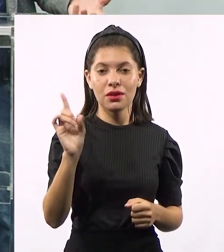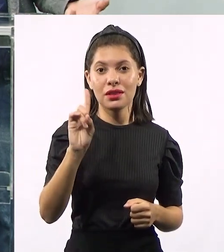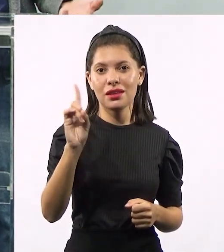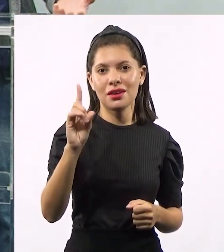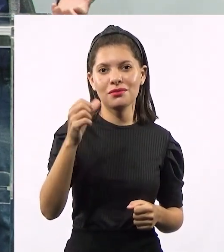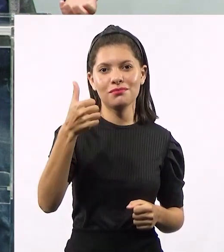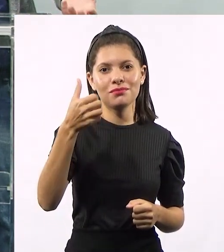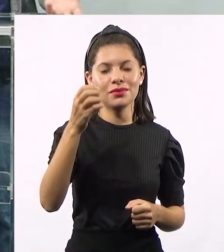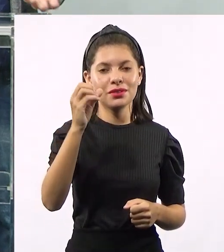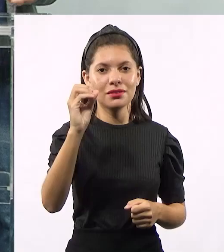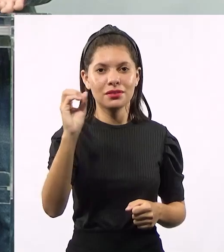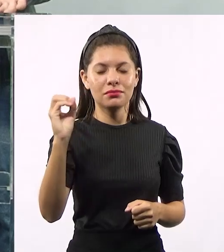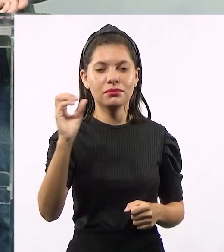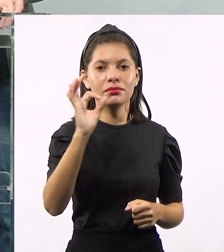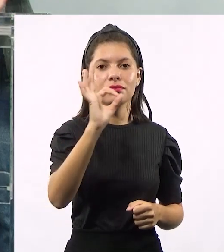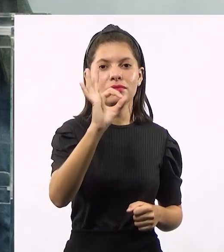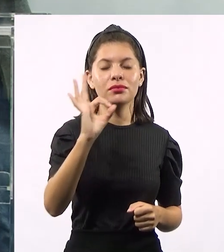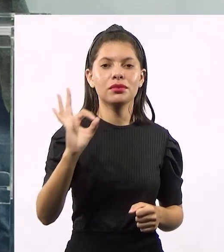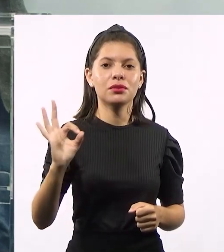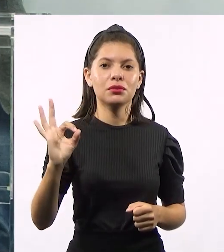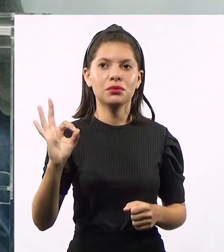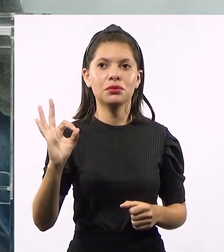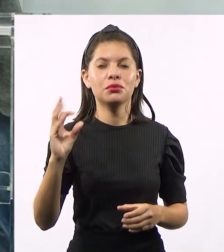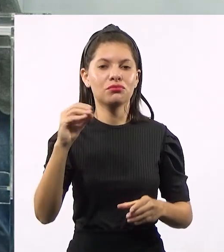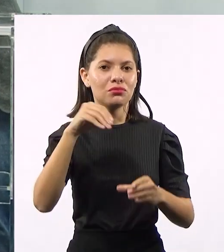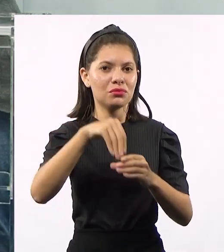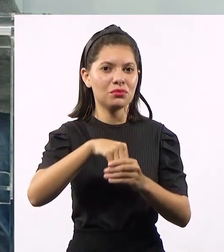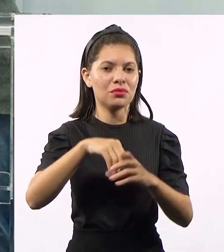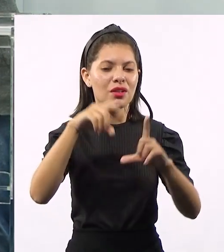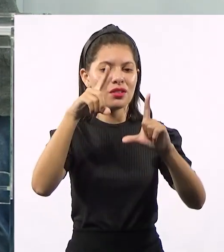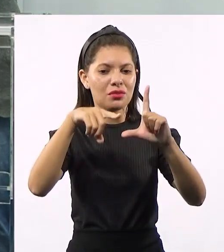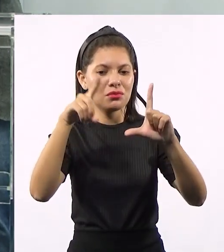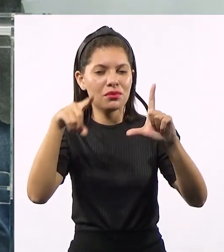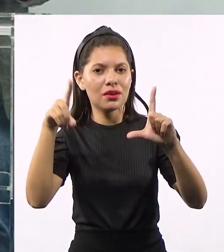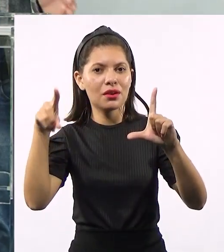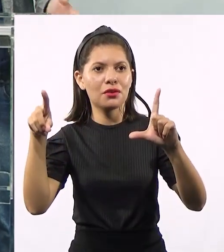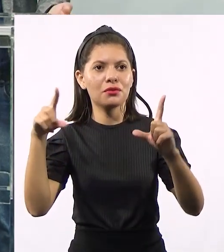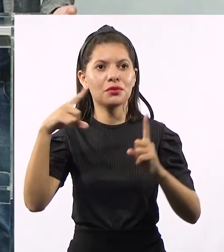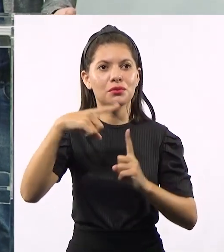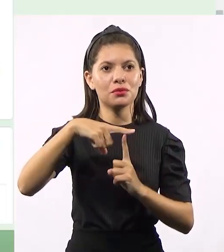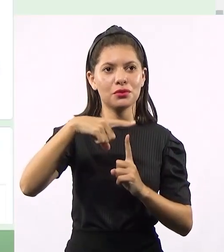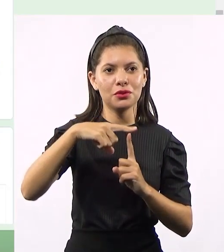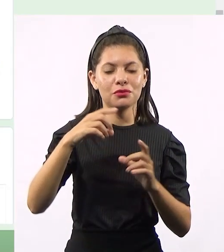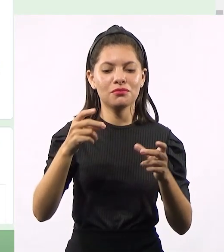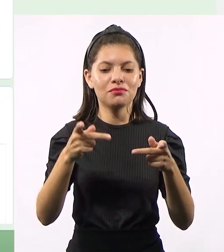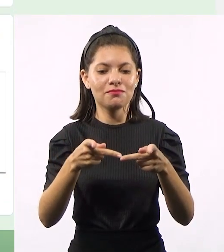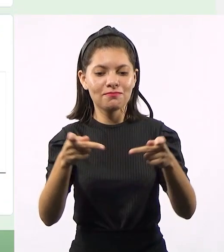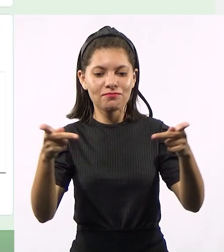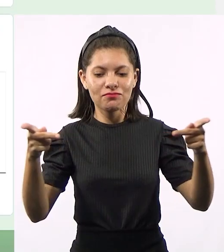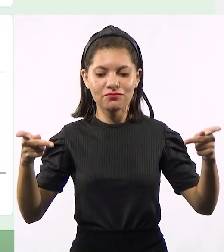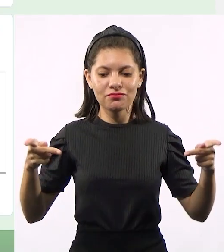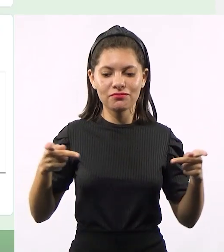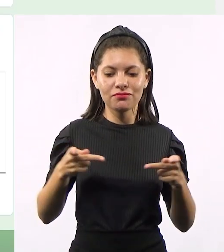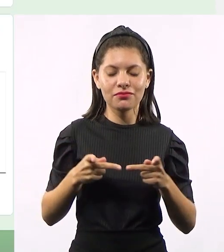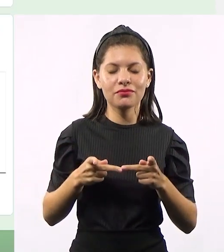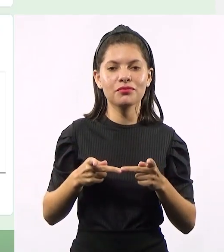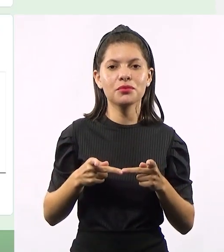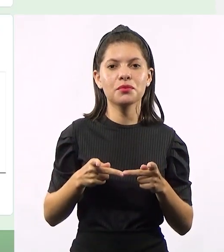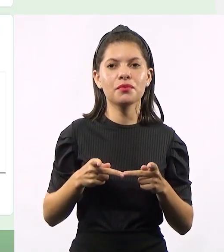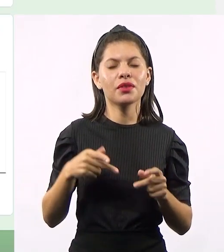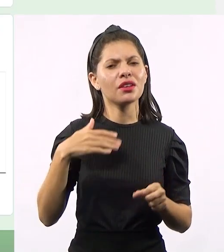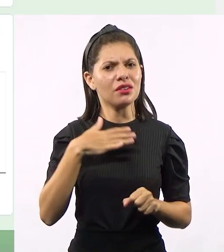de 100%, então não se enquadra num gráfico do tipo de pizza, um gráfico de setores.